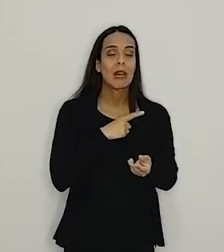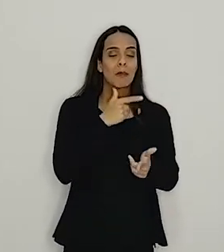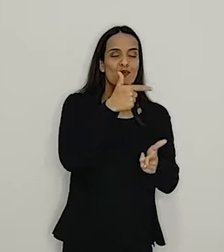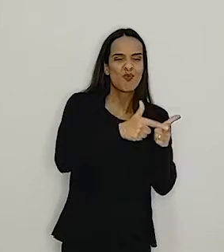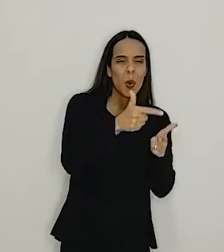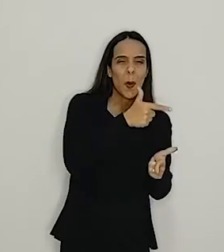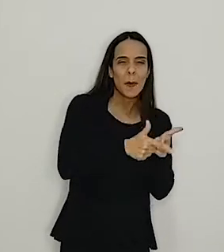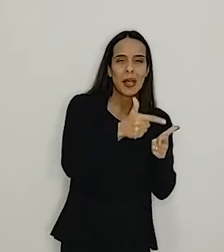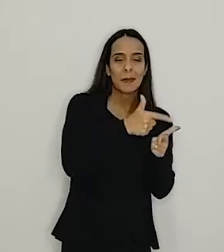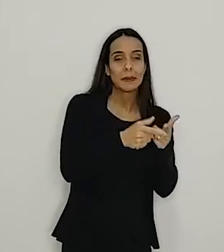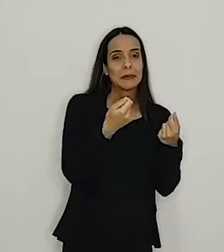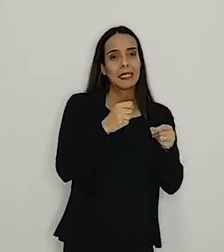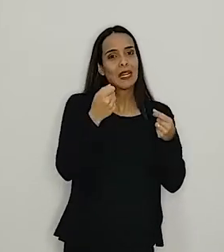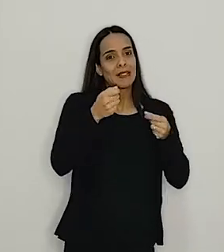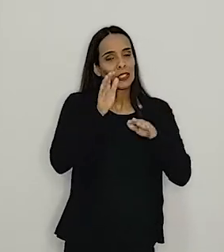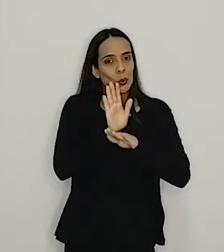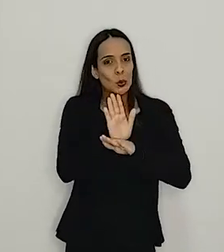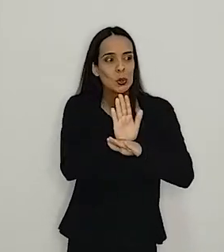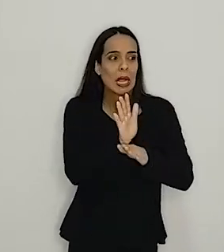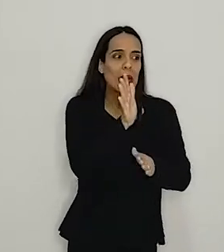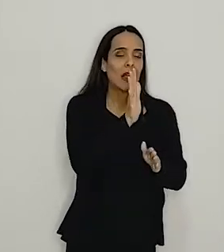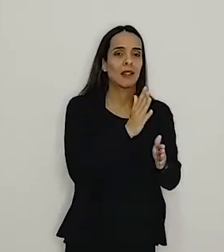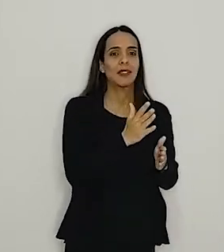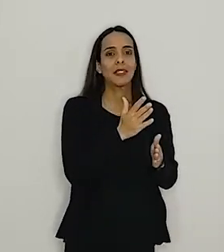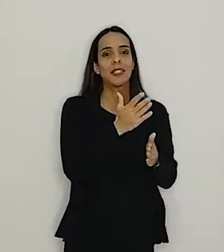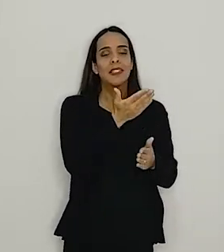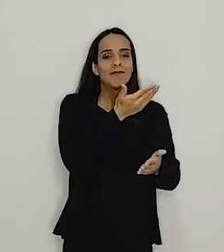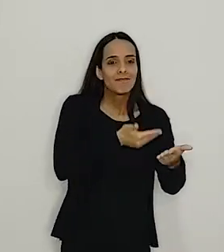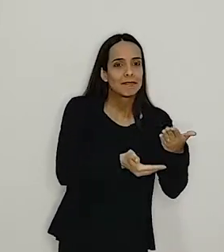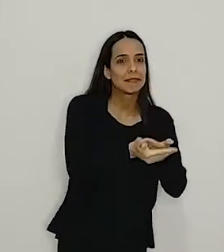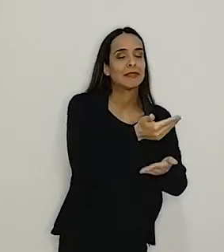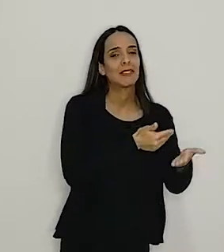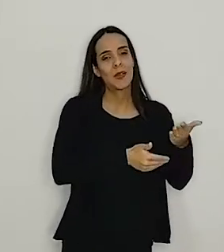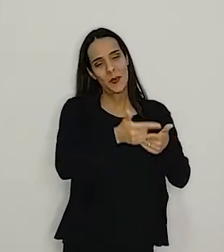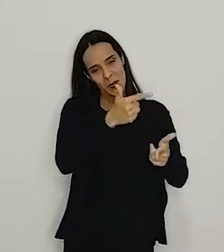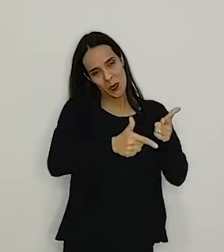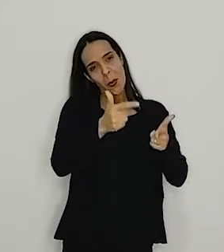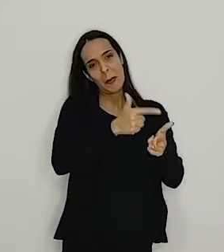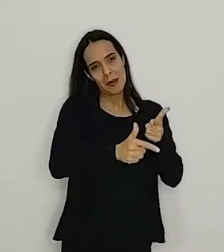gera conflitos e fazer a mediação desses conflitos.